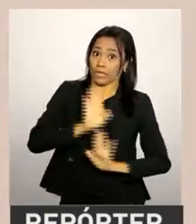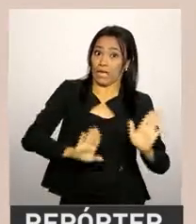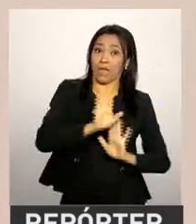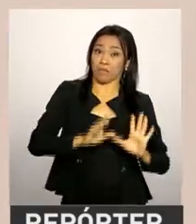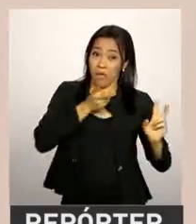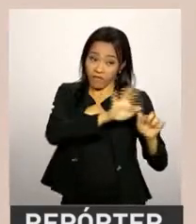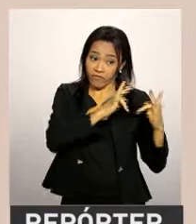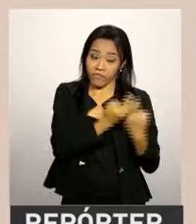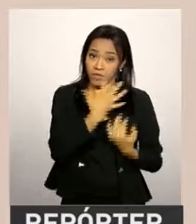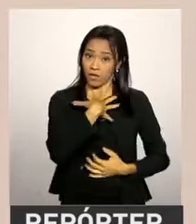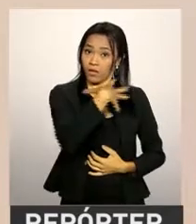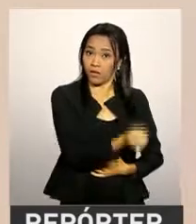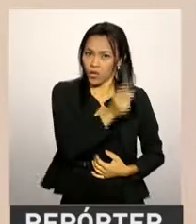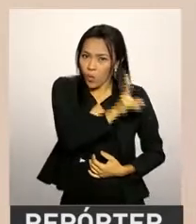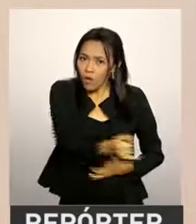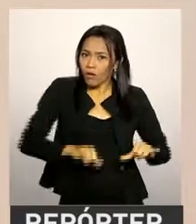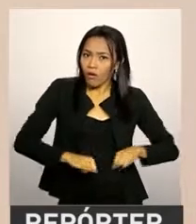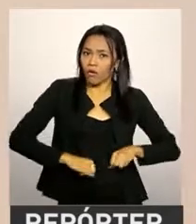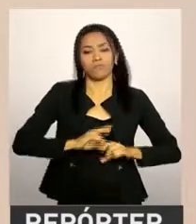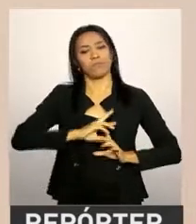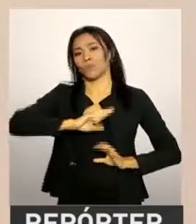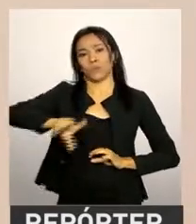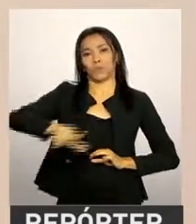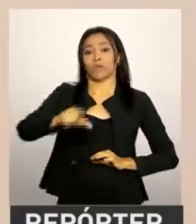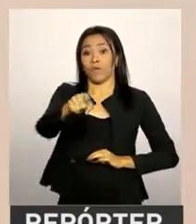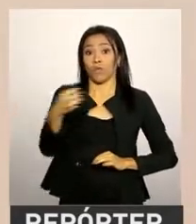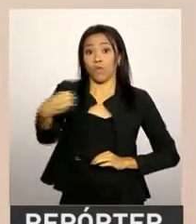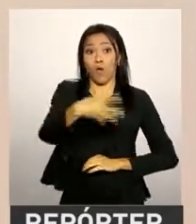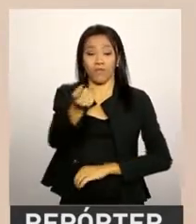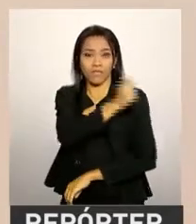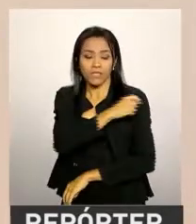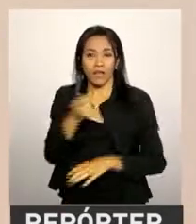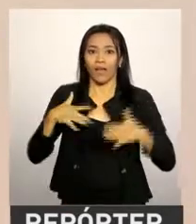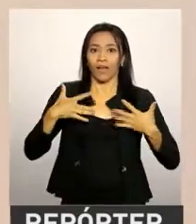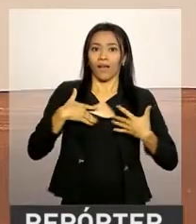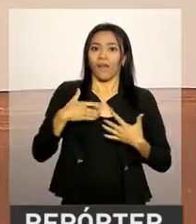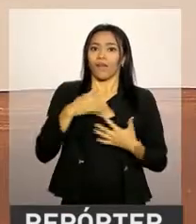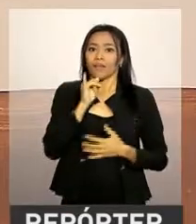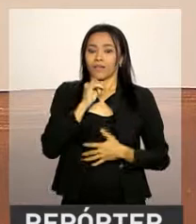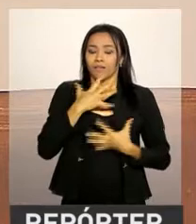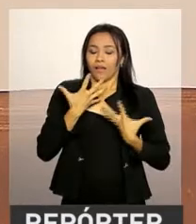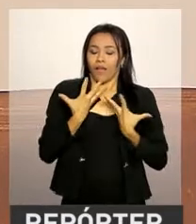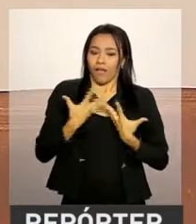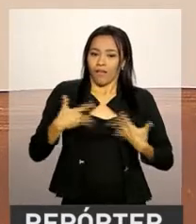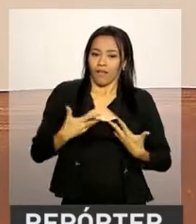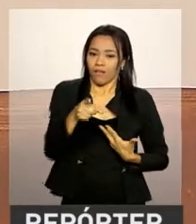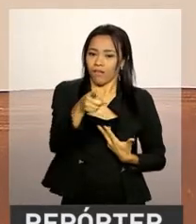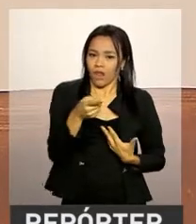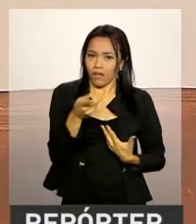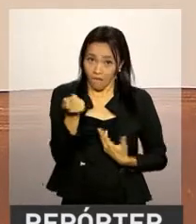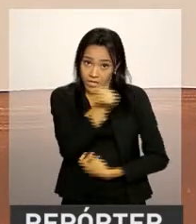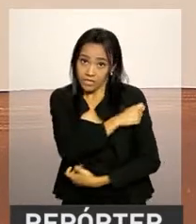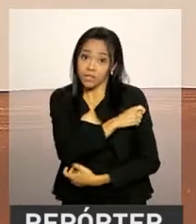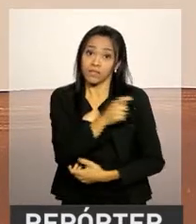passe pelo mesmo problema que ela ea notícia de ter uma nova vacina contra a dengue já deixou bem mais tranquila estivesse a vacina e as